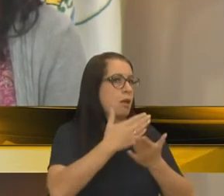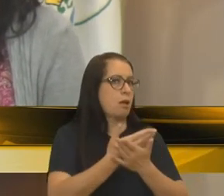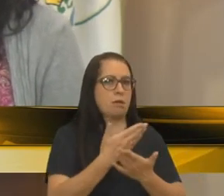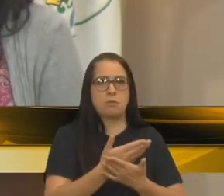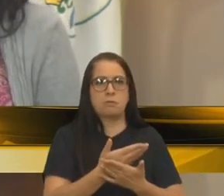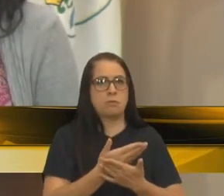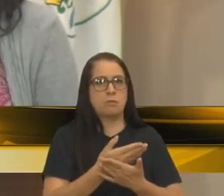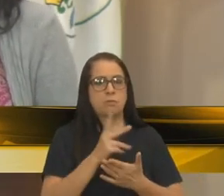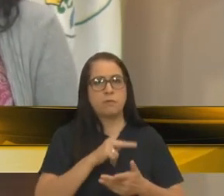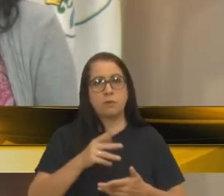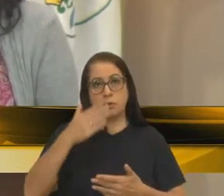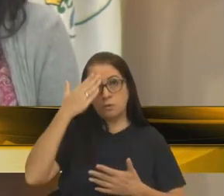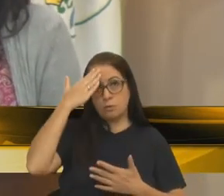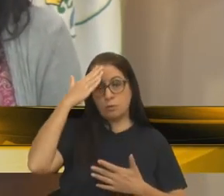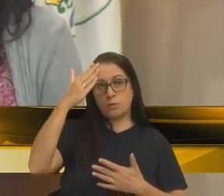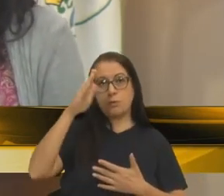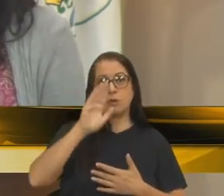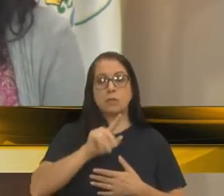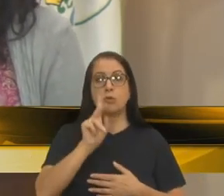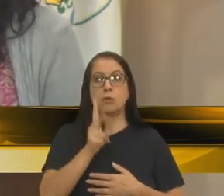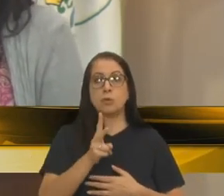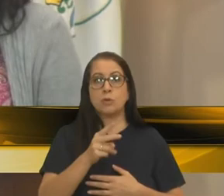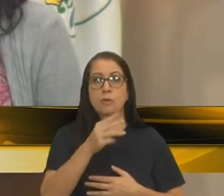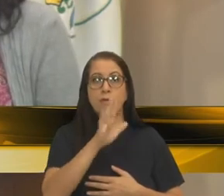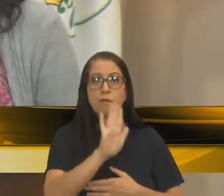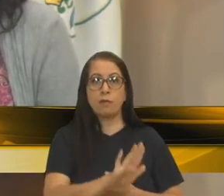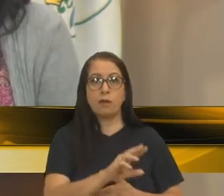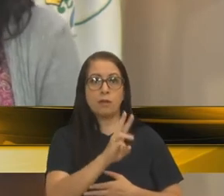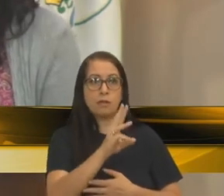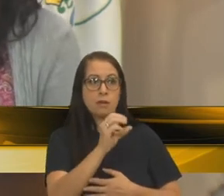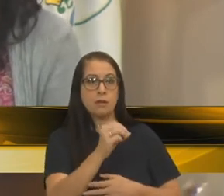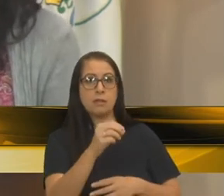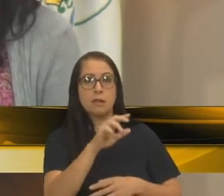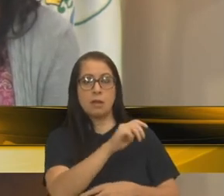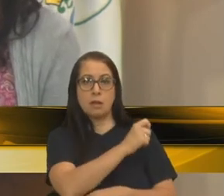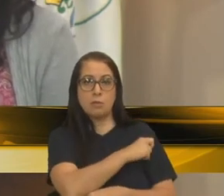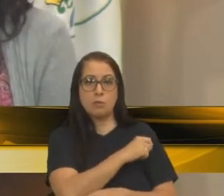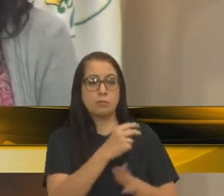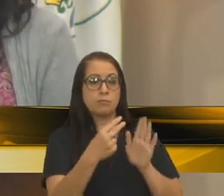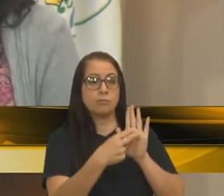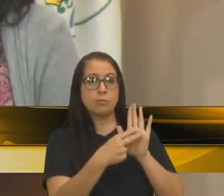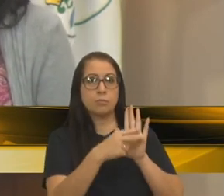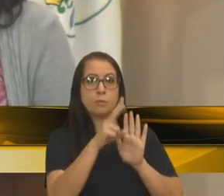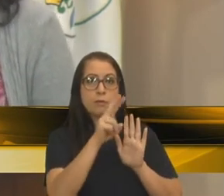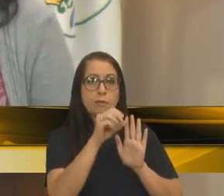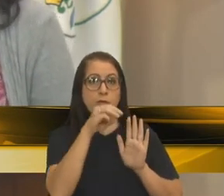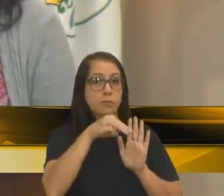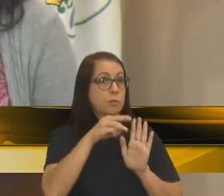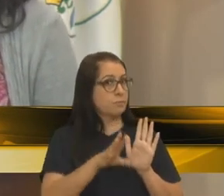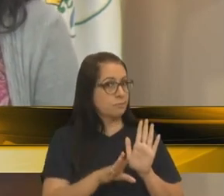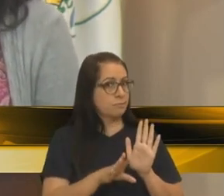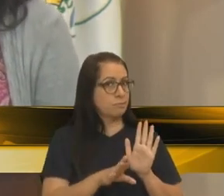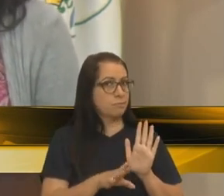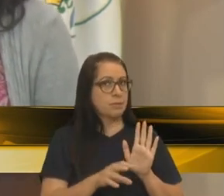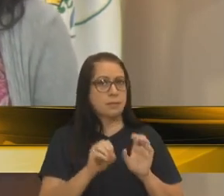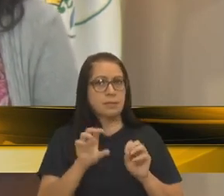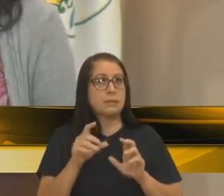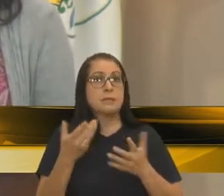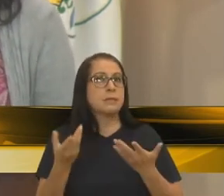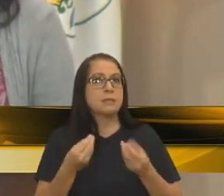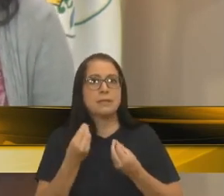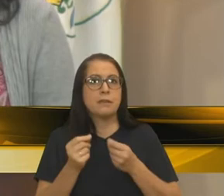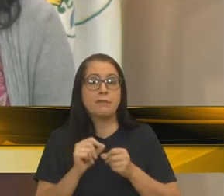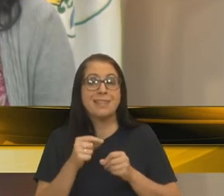professores agradecem se conseguirem manter 30 alunos prestando atenção na aula por 20 minutos. Quem dirá ensinar a